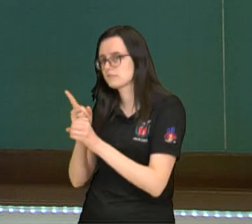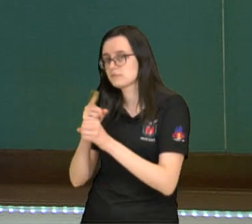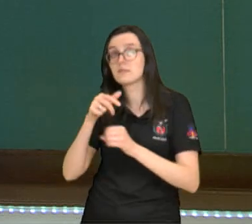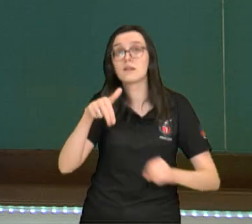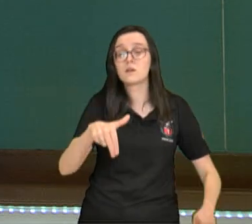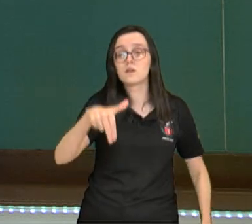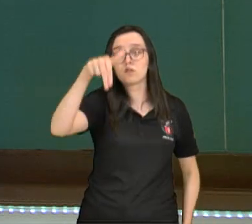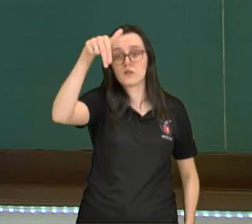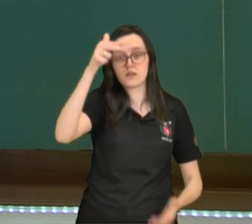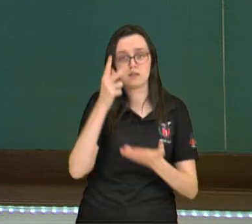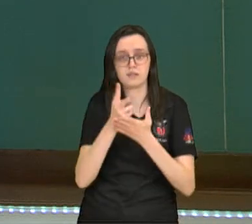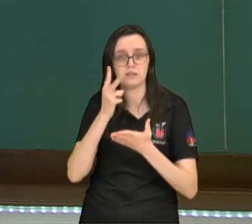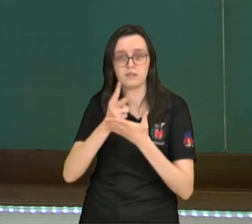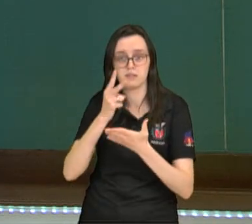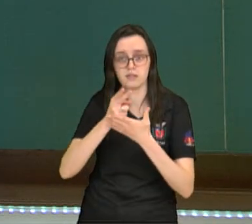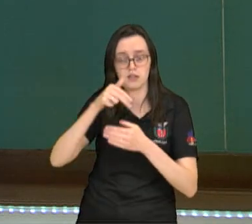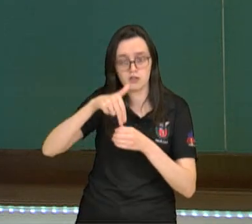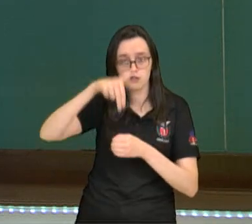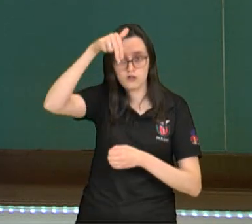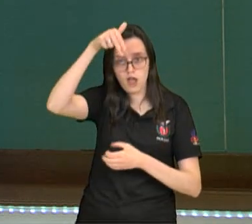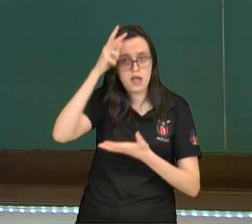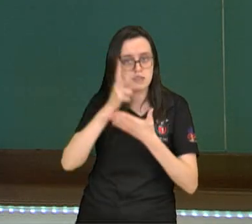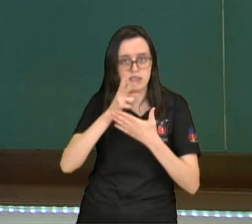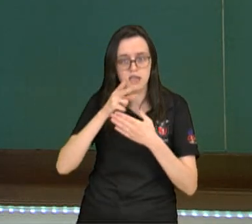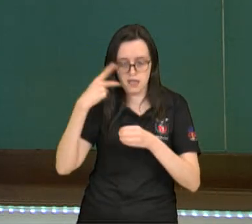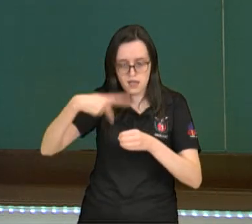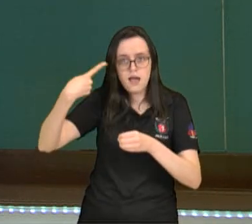norte magnético da Terra. Então, ela sempre